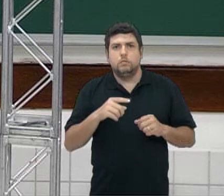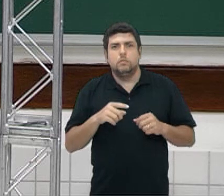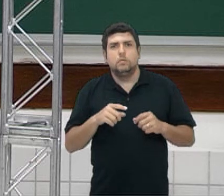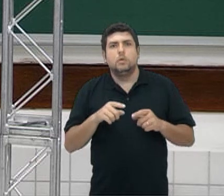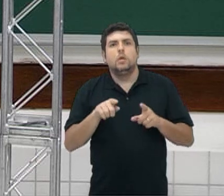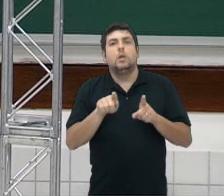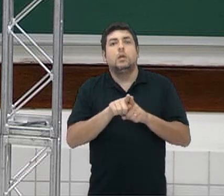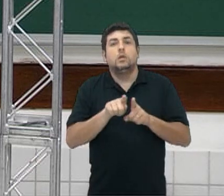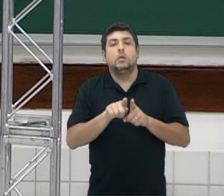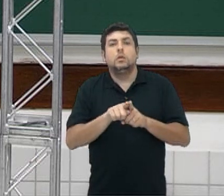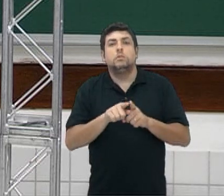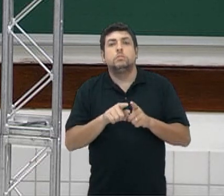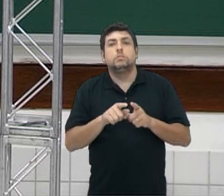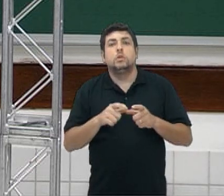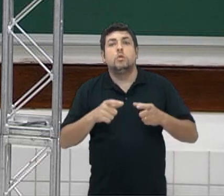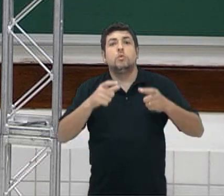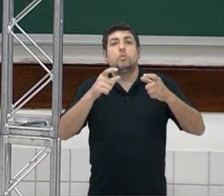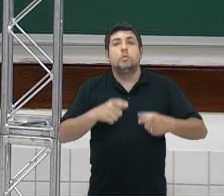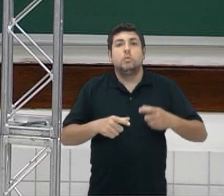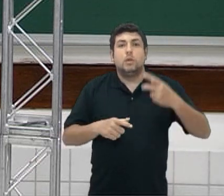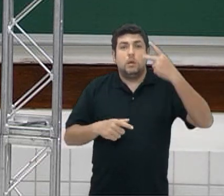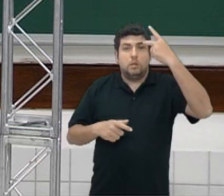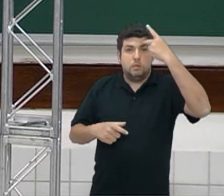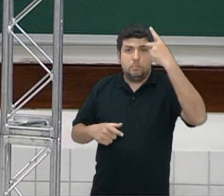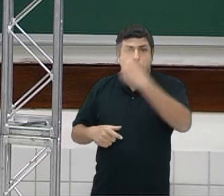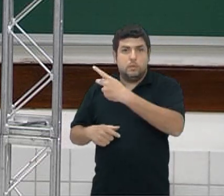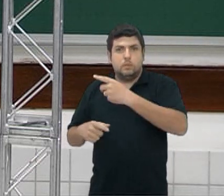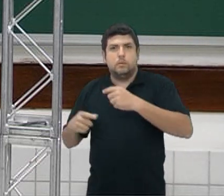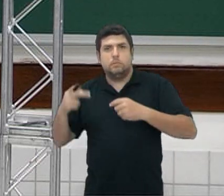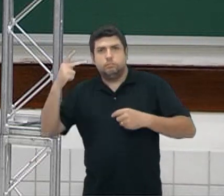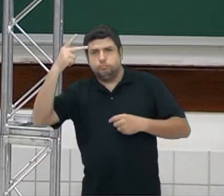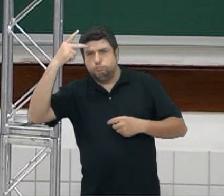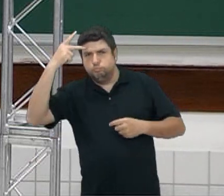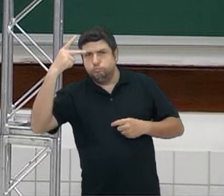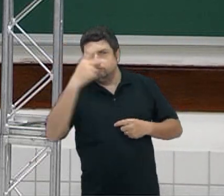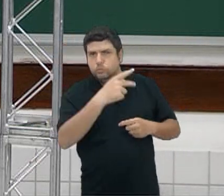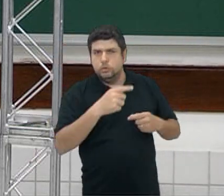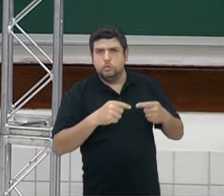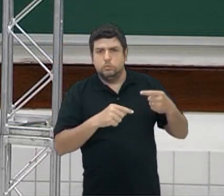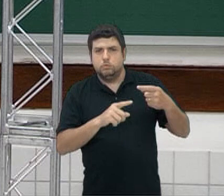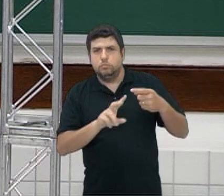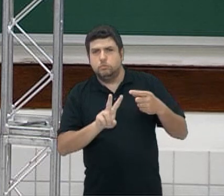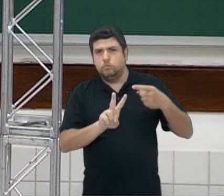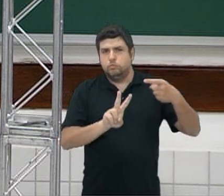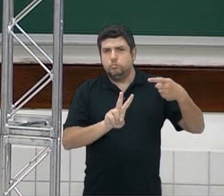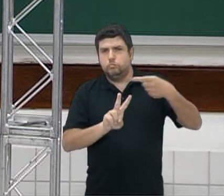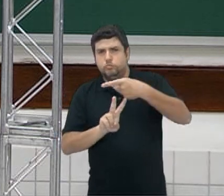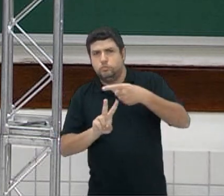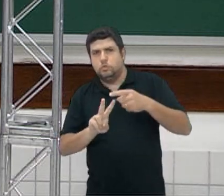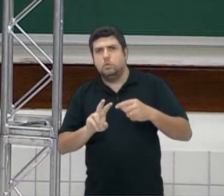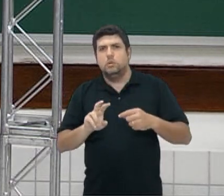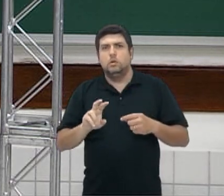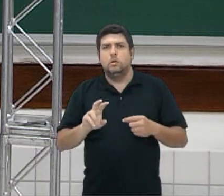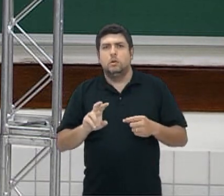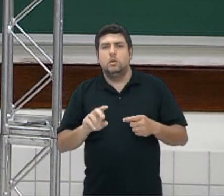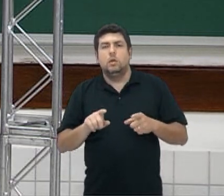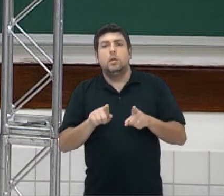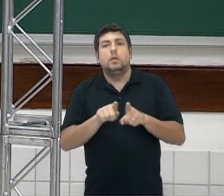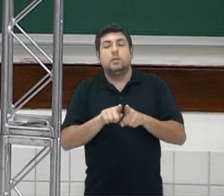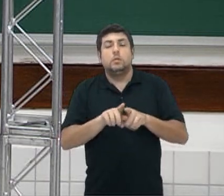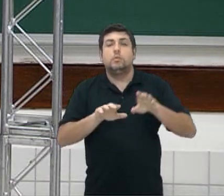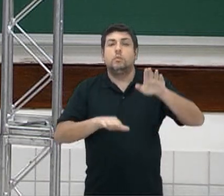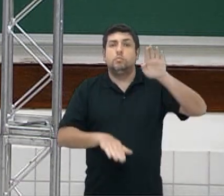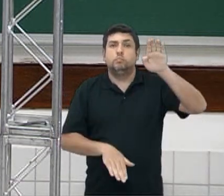representa essa reta suporte, e um sentido. Percebam que a quantidade de movimento,